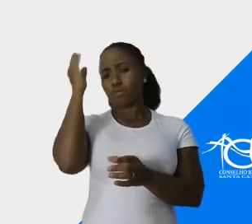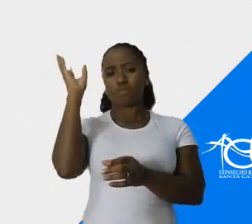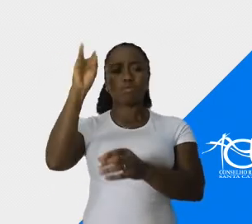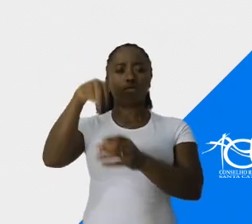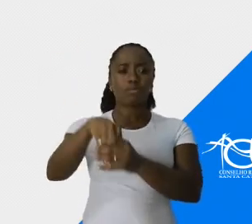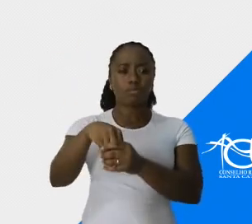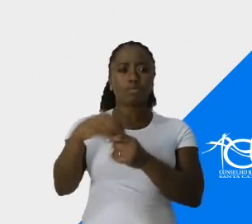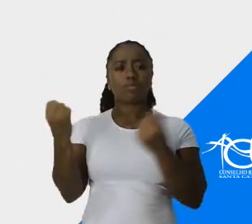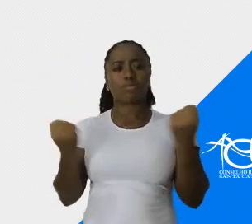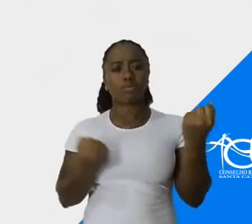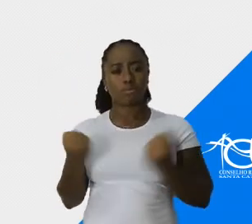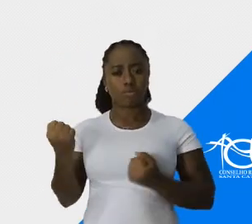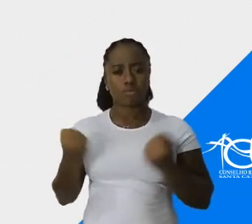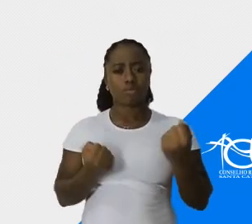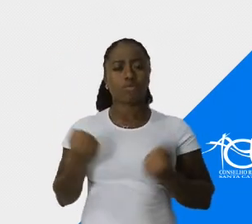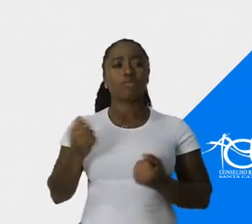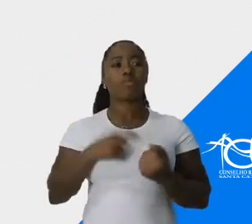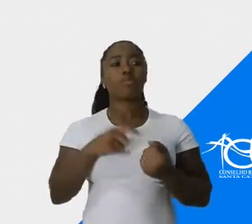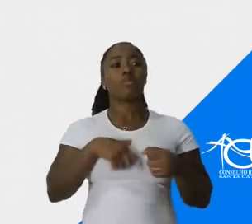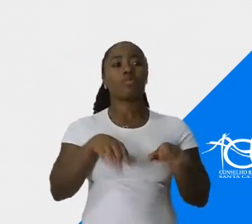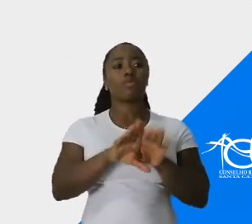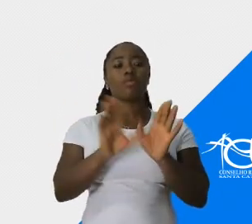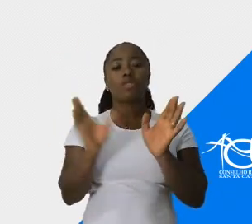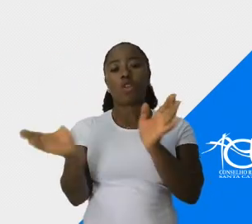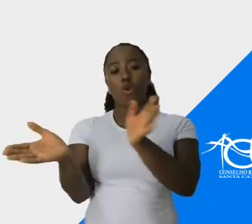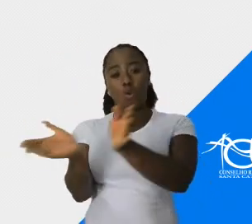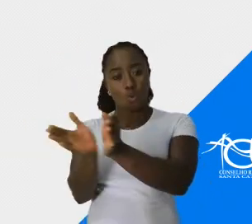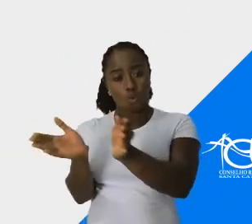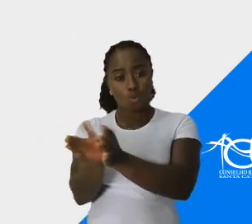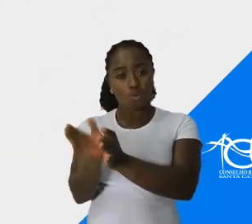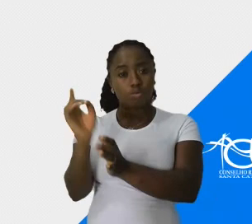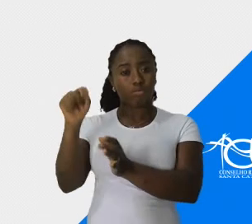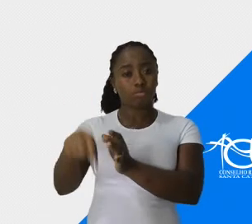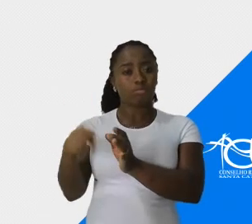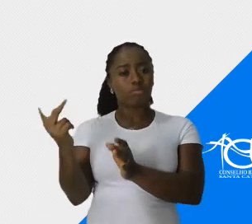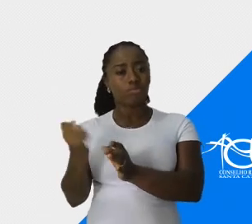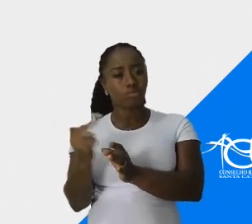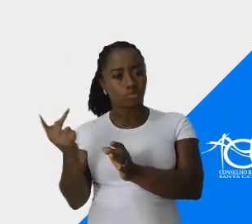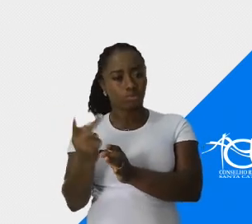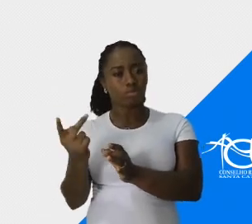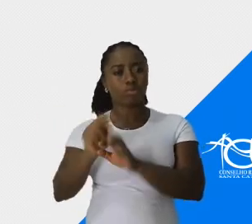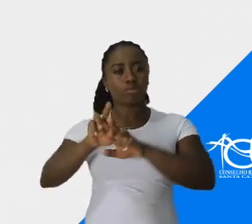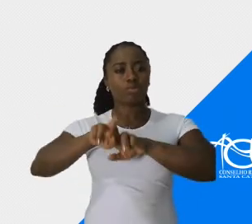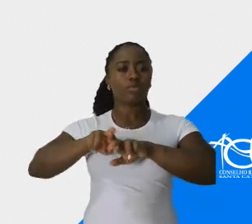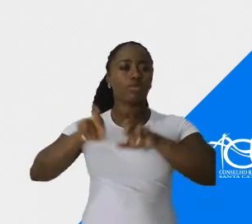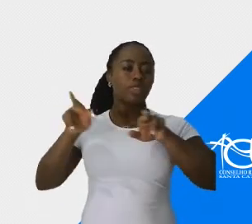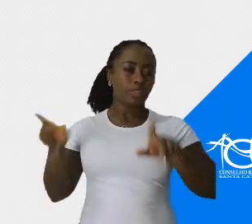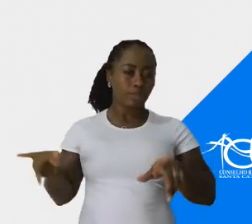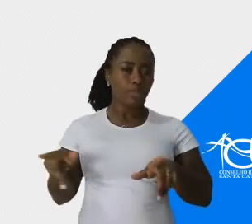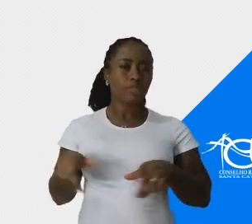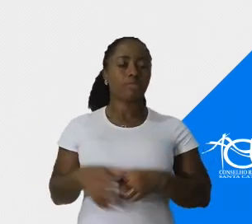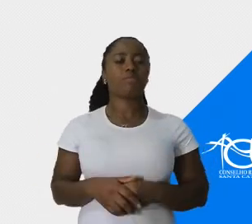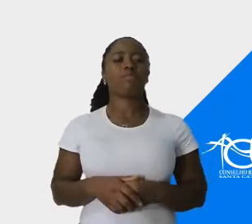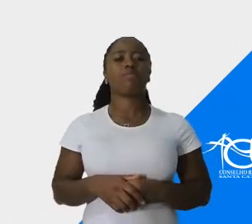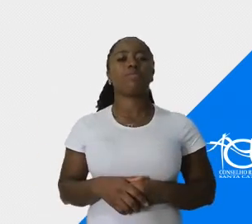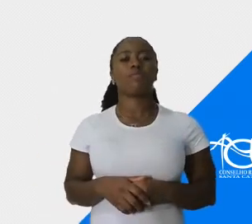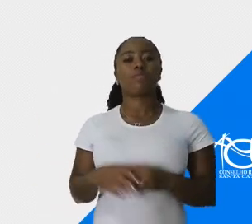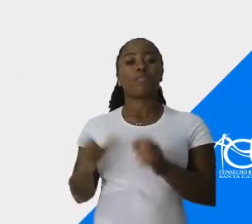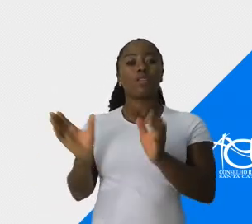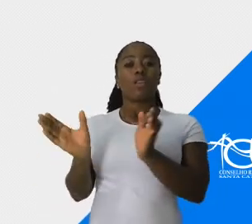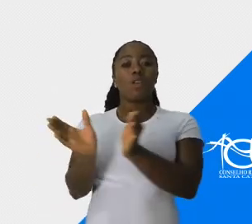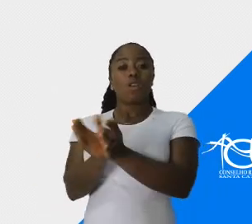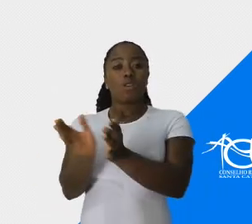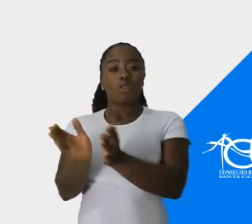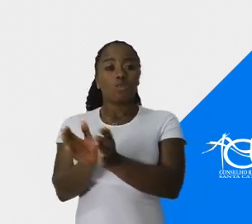grupo 2, que epidemiologicamente o perfil é completamente diferente, né? É um grupo que tem uma tipologia de